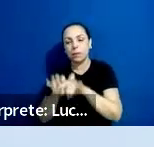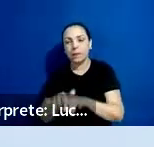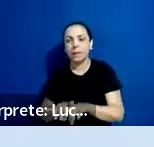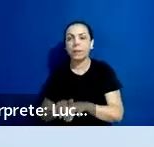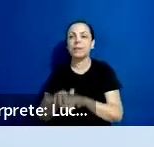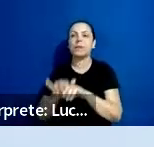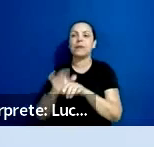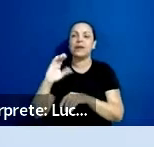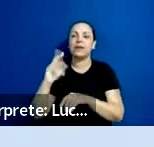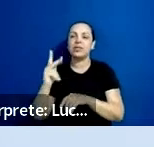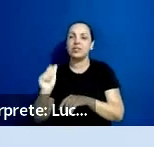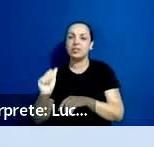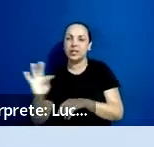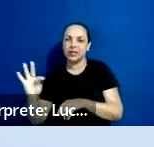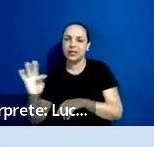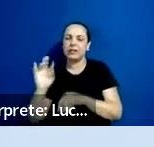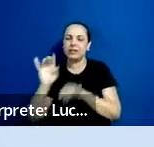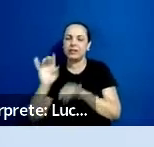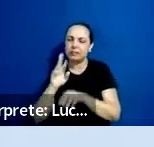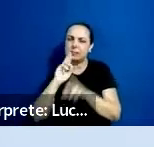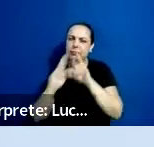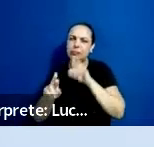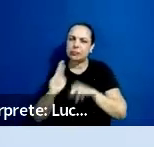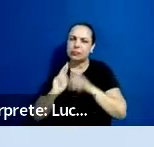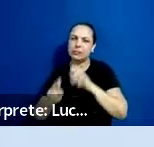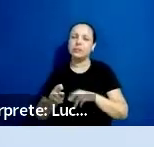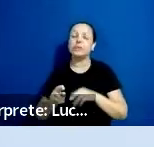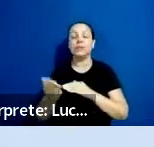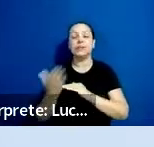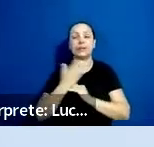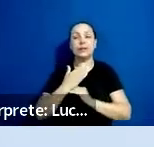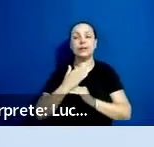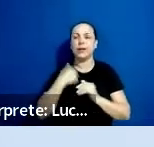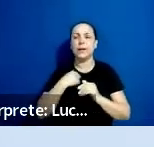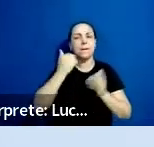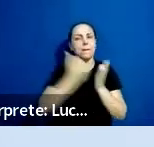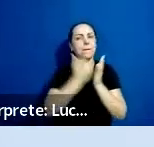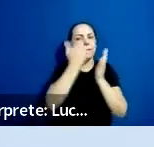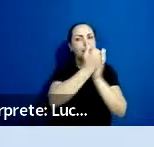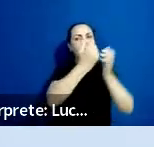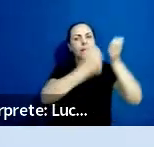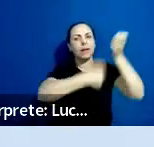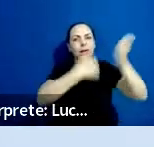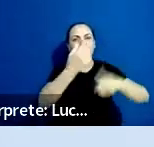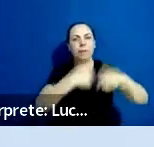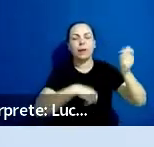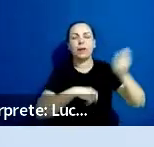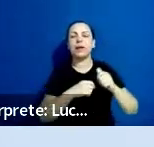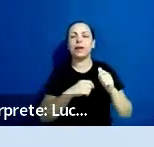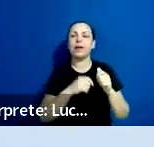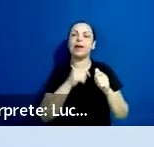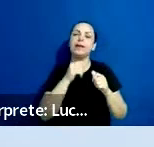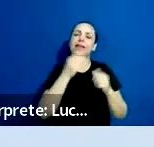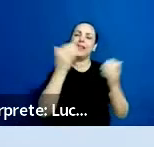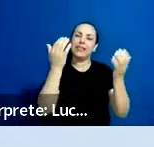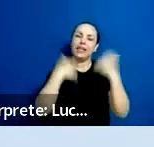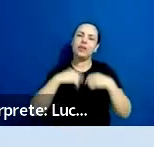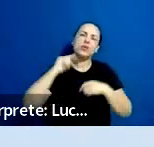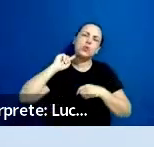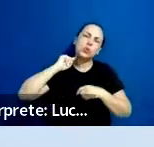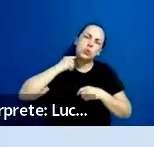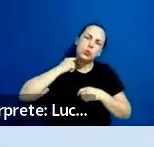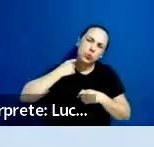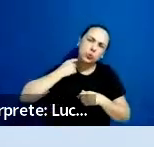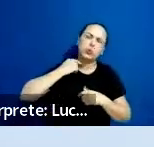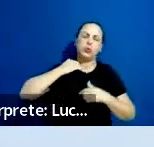um pouquinho para vocês o que a nossa tecnologia vai ajudar para que a gente possa reduzir essa acidez, aumentar